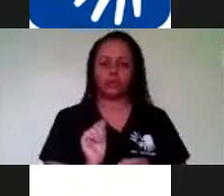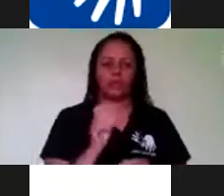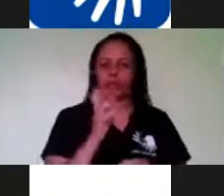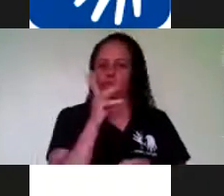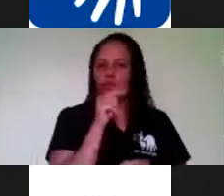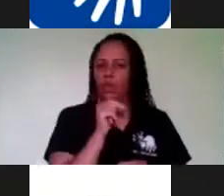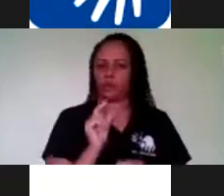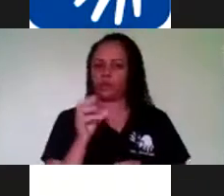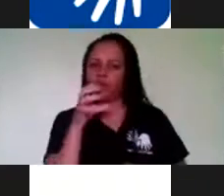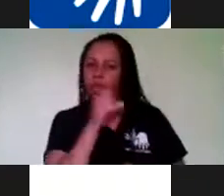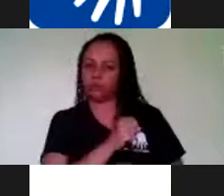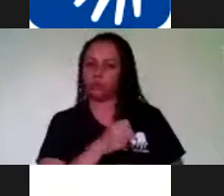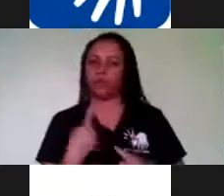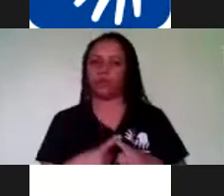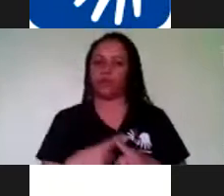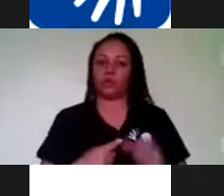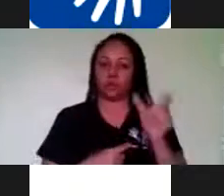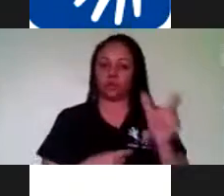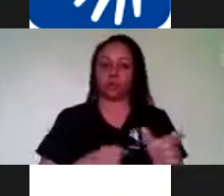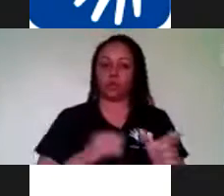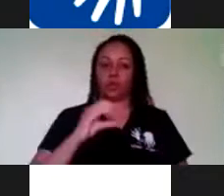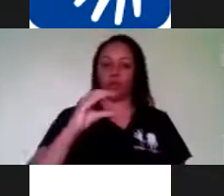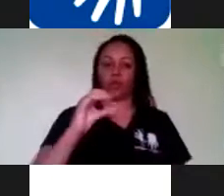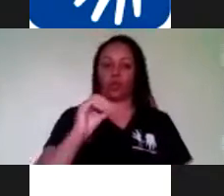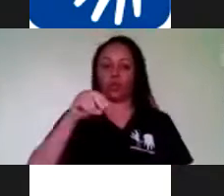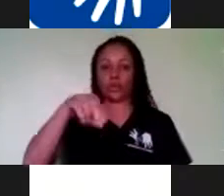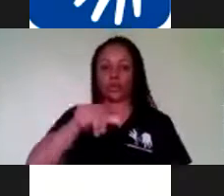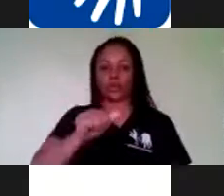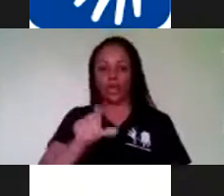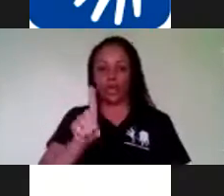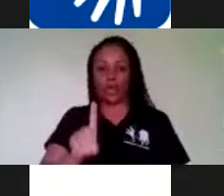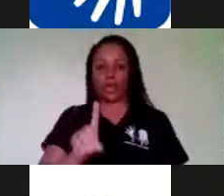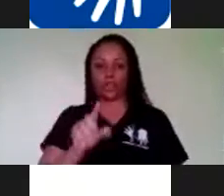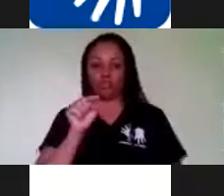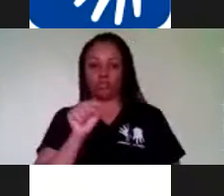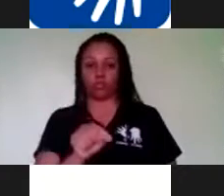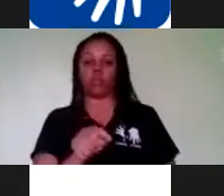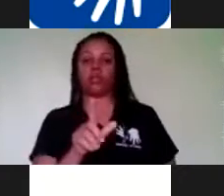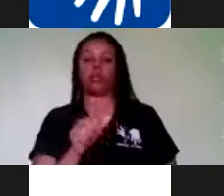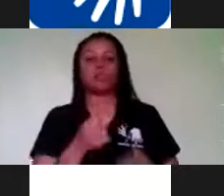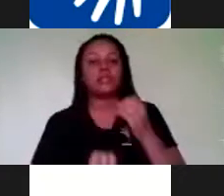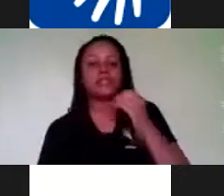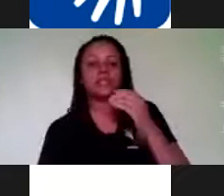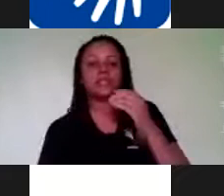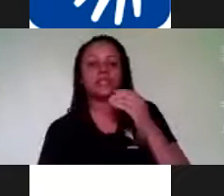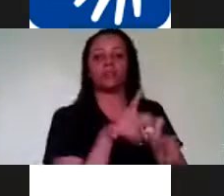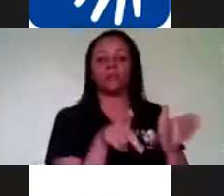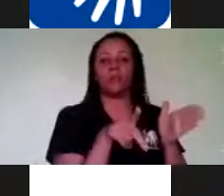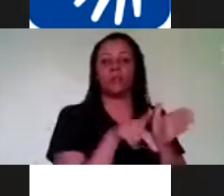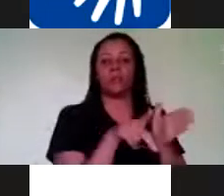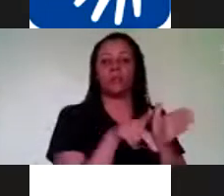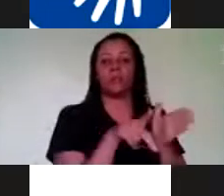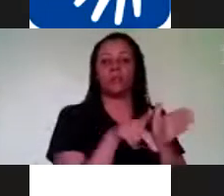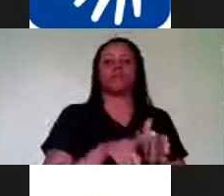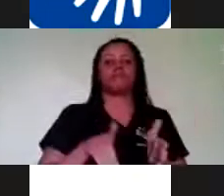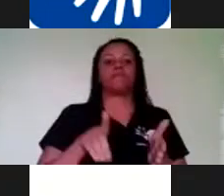muito. O CONAD foi criado por um decreto, não está criado por lei.